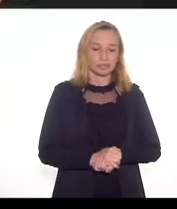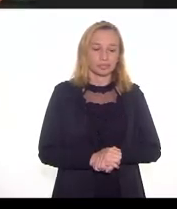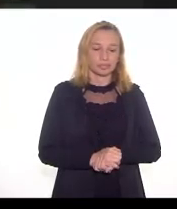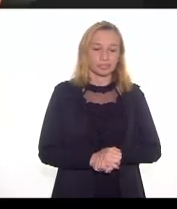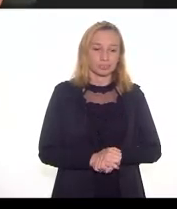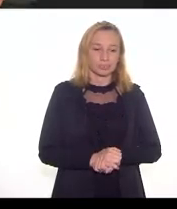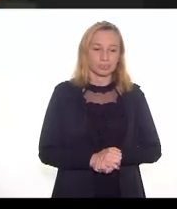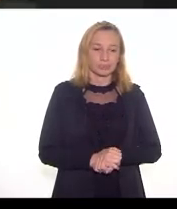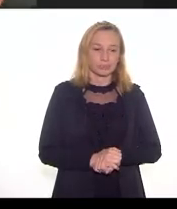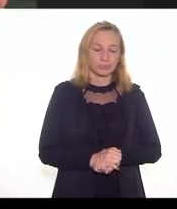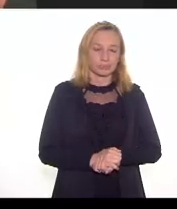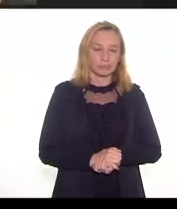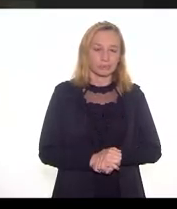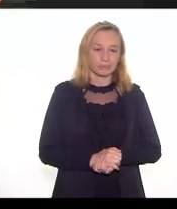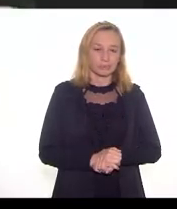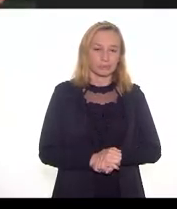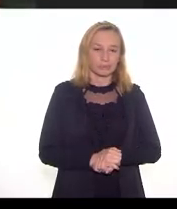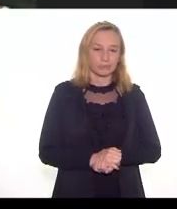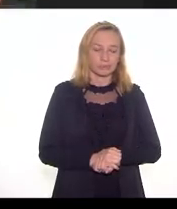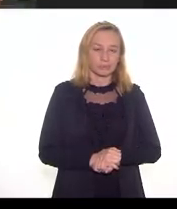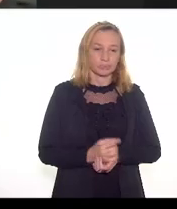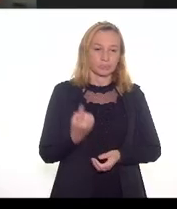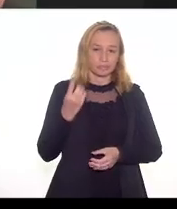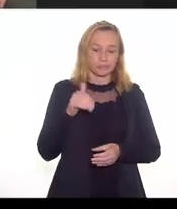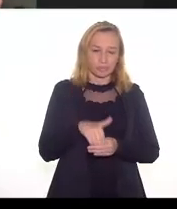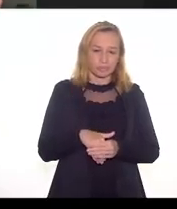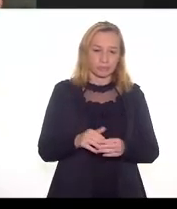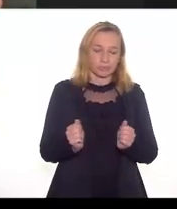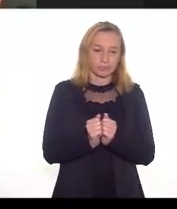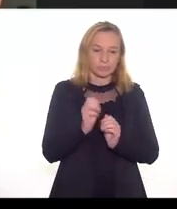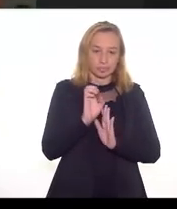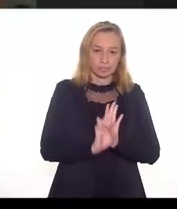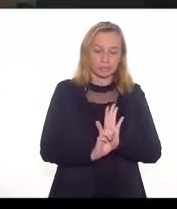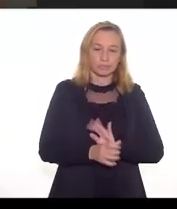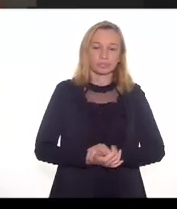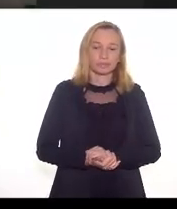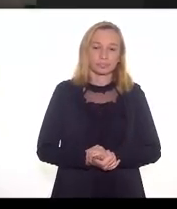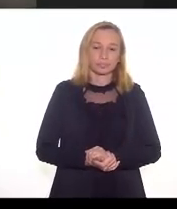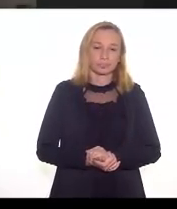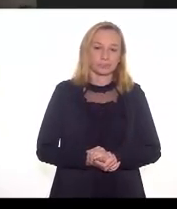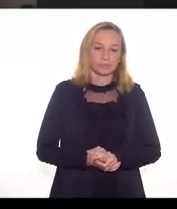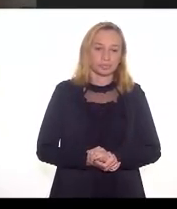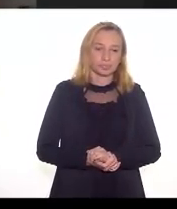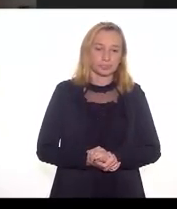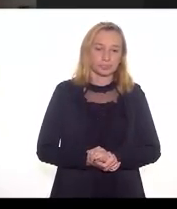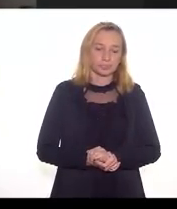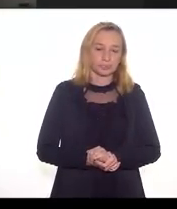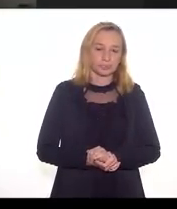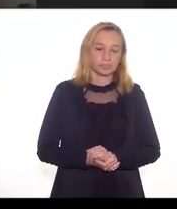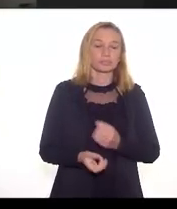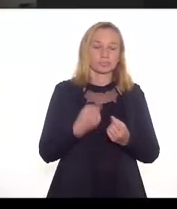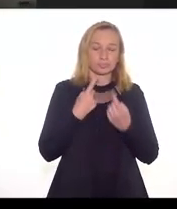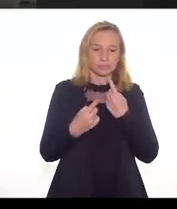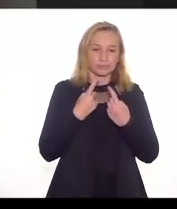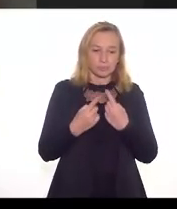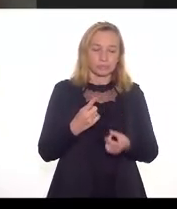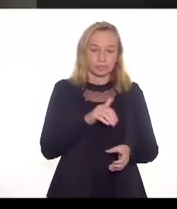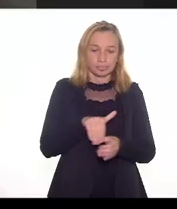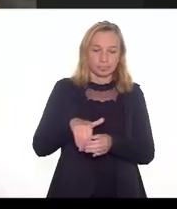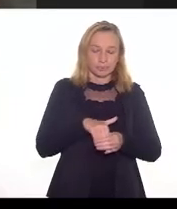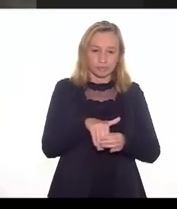então, acolhe a sugestão. Então, voto com emendas. Com emendas. Em discussão.